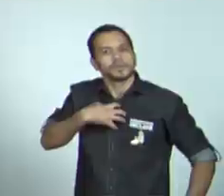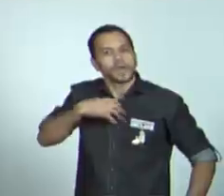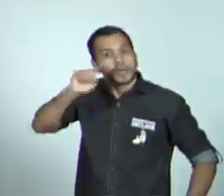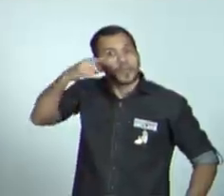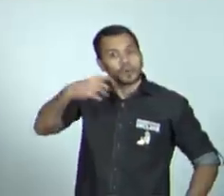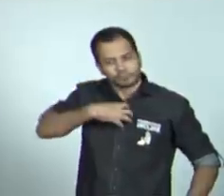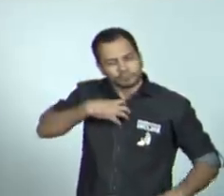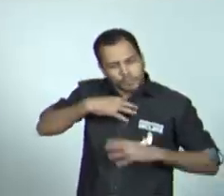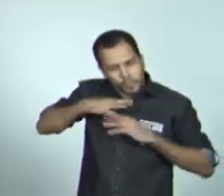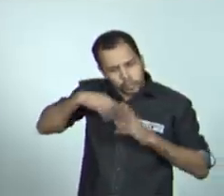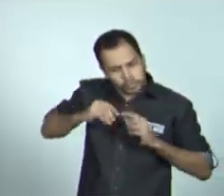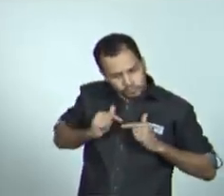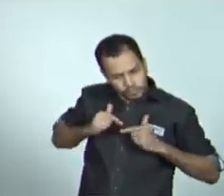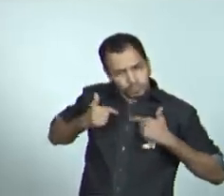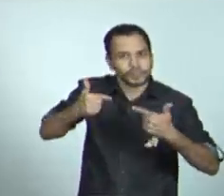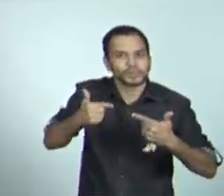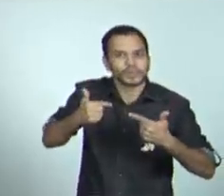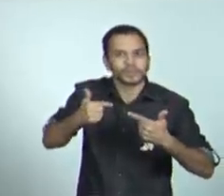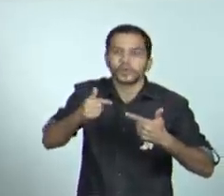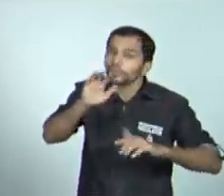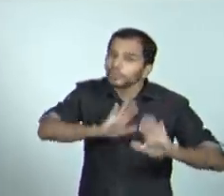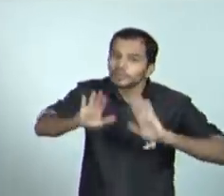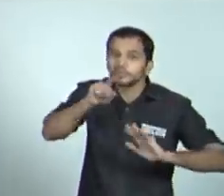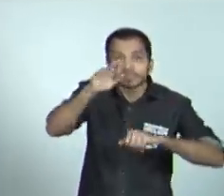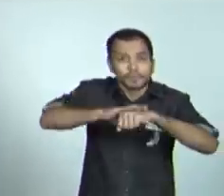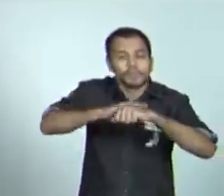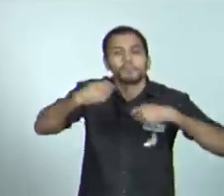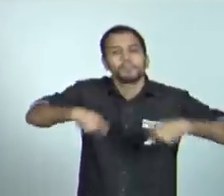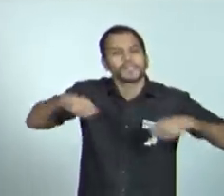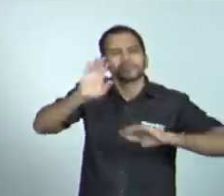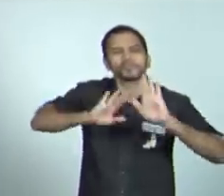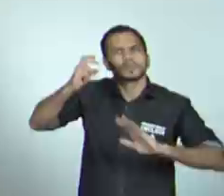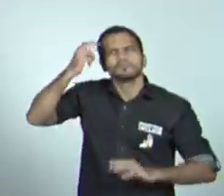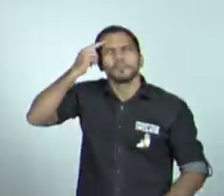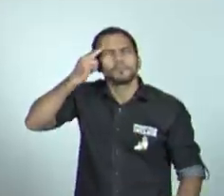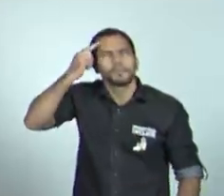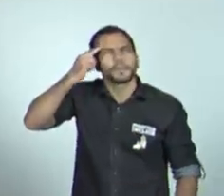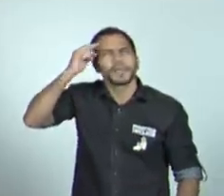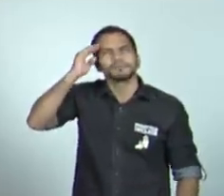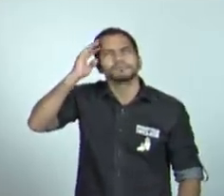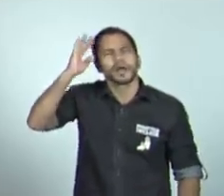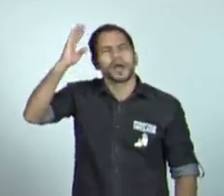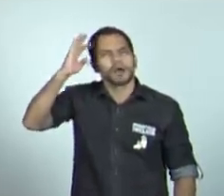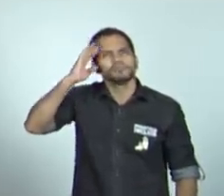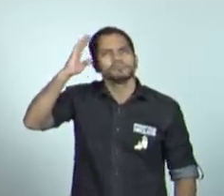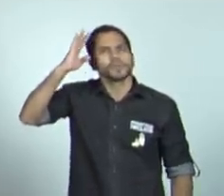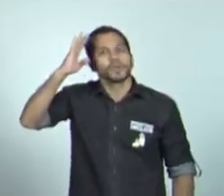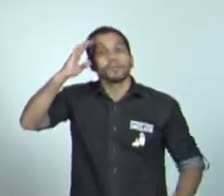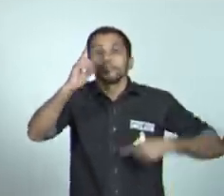você precisa trabalhar seus pensamentos para que você trabalha de uma forma positiva vida